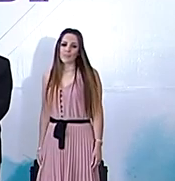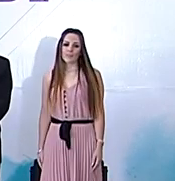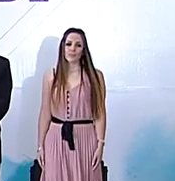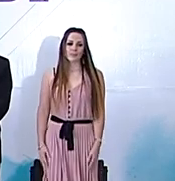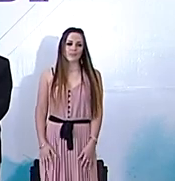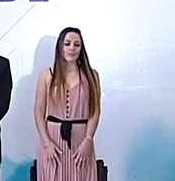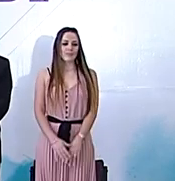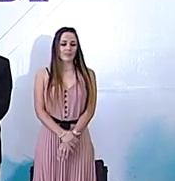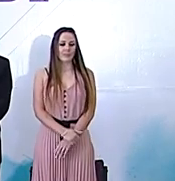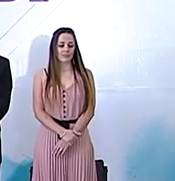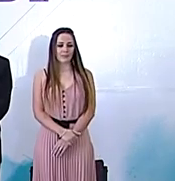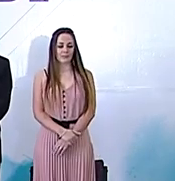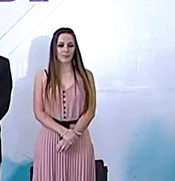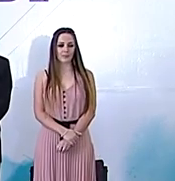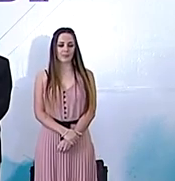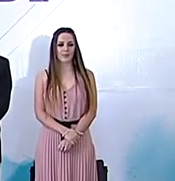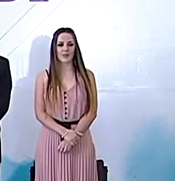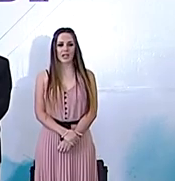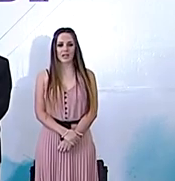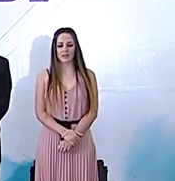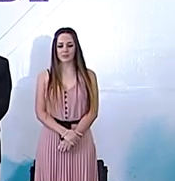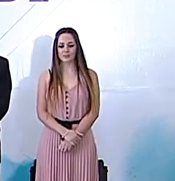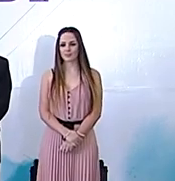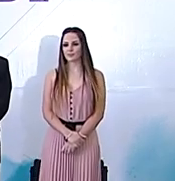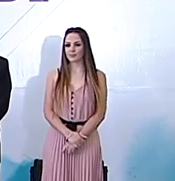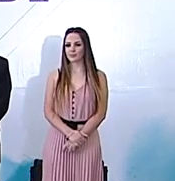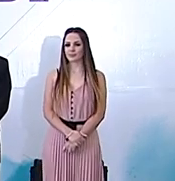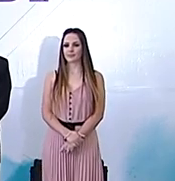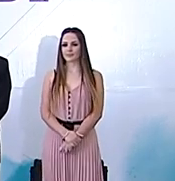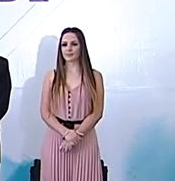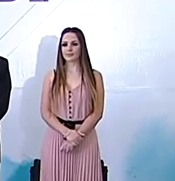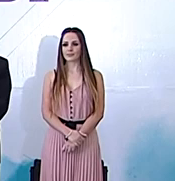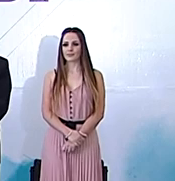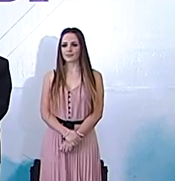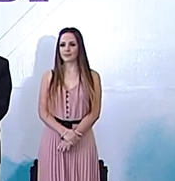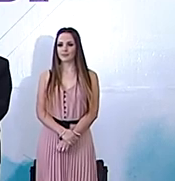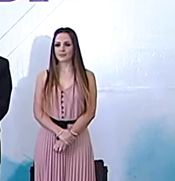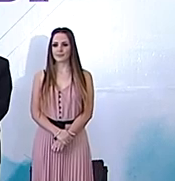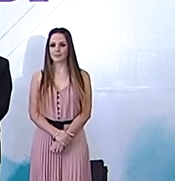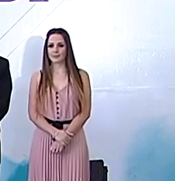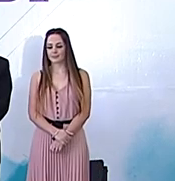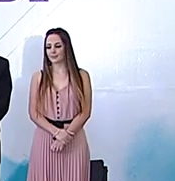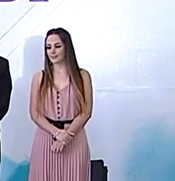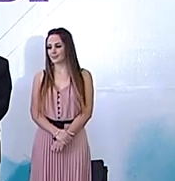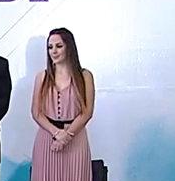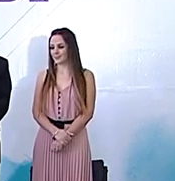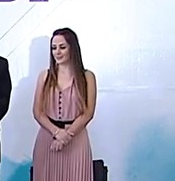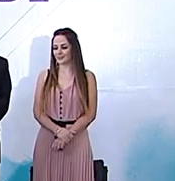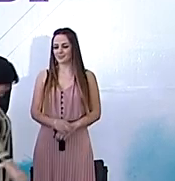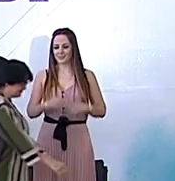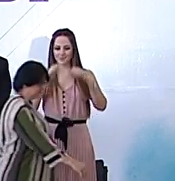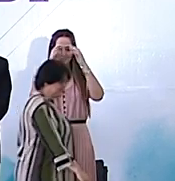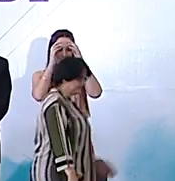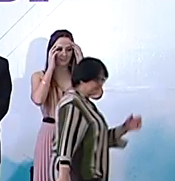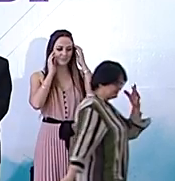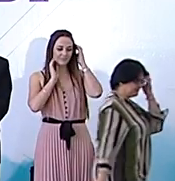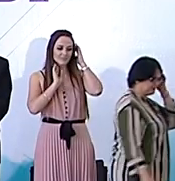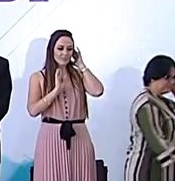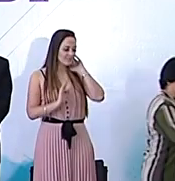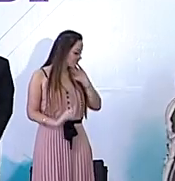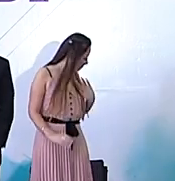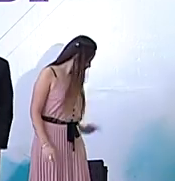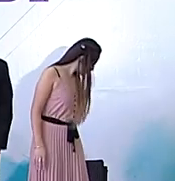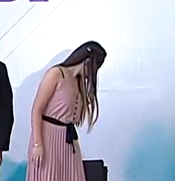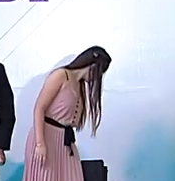Fará uso da palavra a ministra de Estado da Mulher, da Família e dos Direitos Humanos, Damaris Alves.